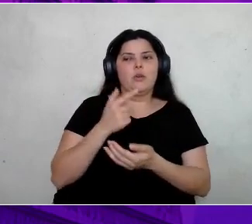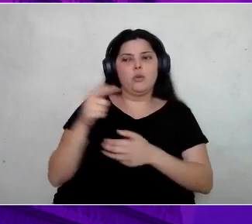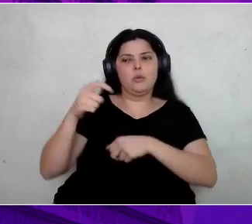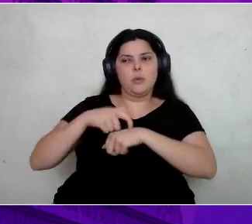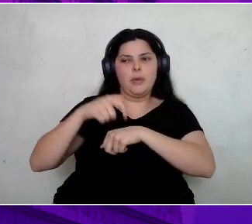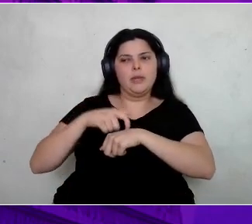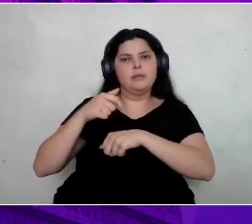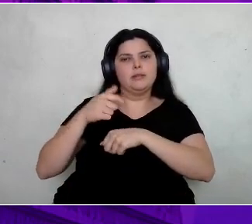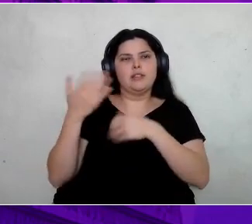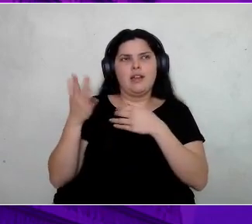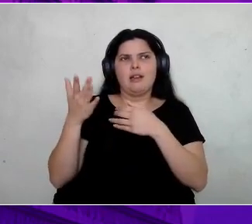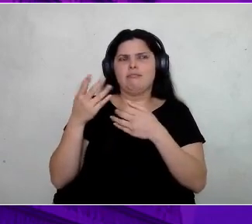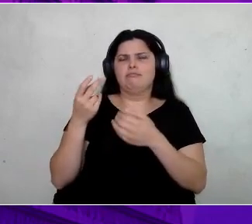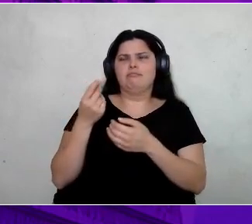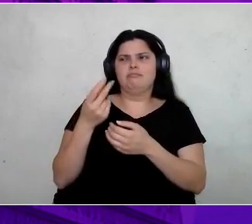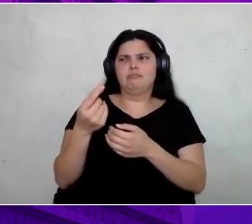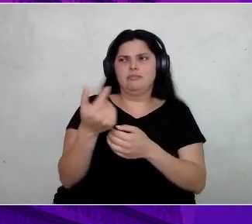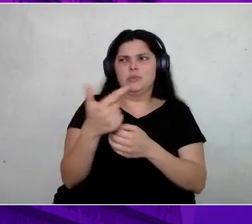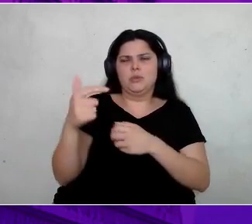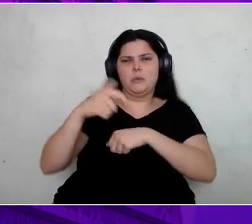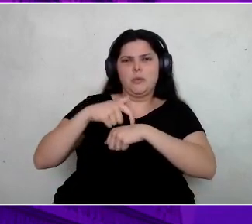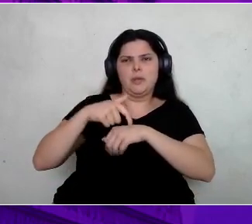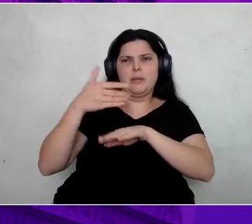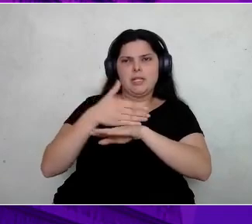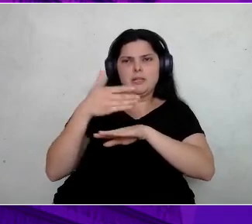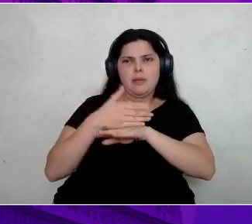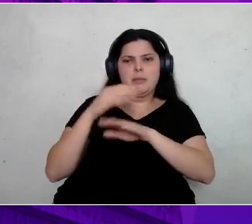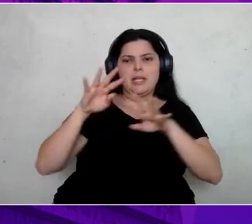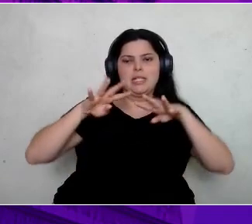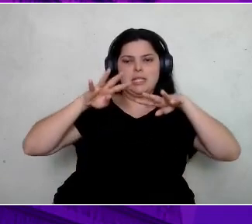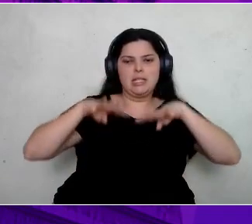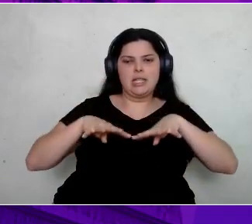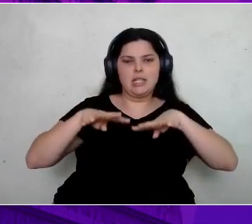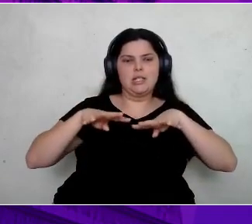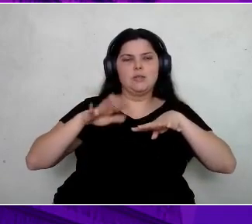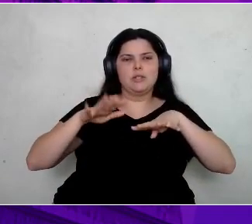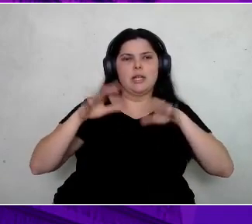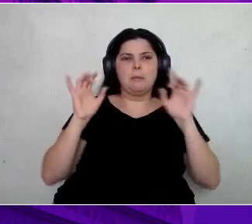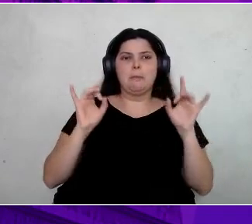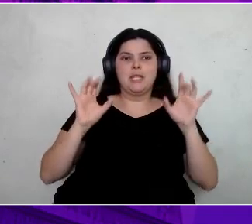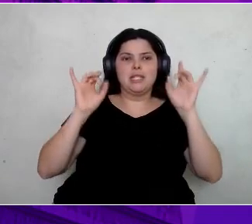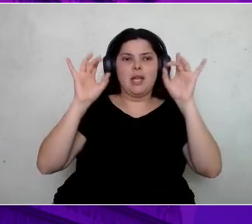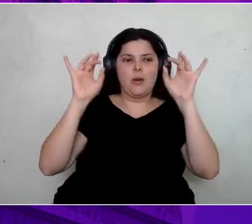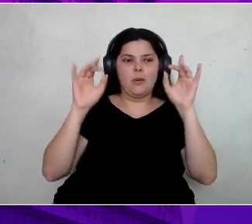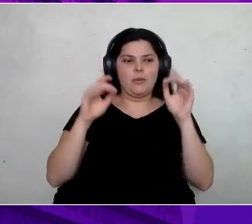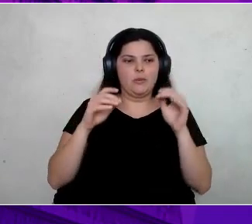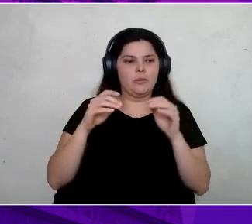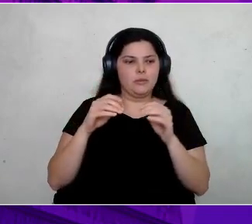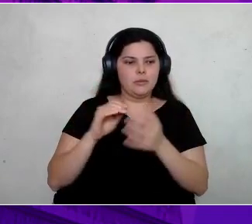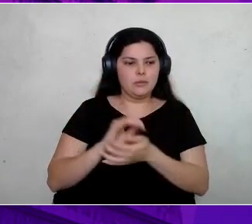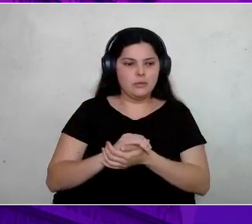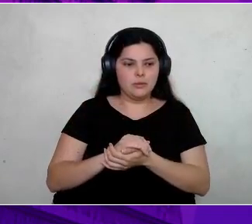já. Mas aqui na Stadium é especial, assim, sempre o coração